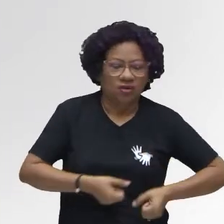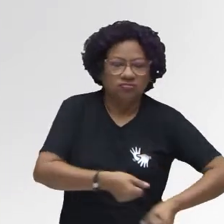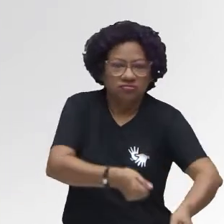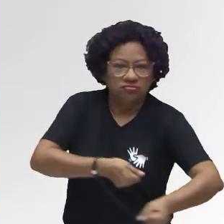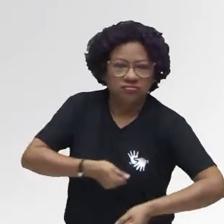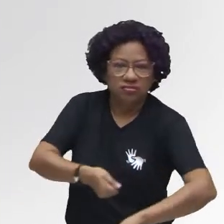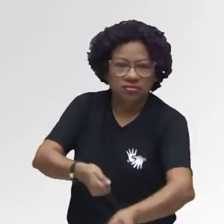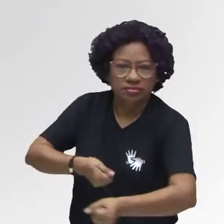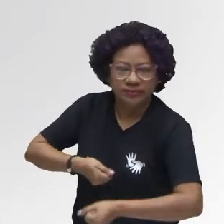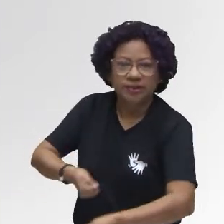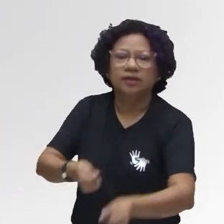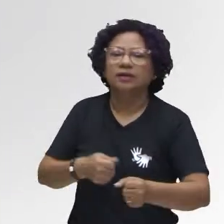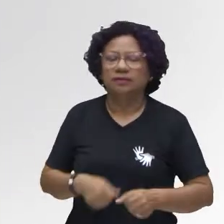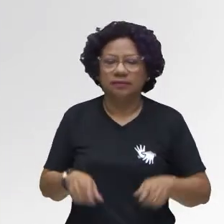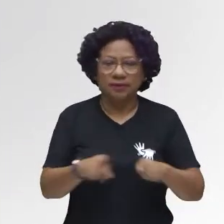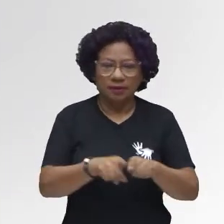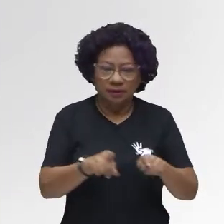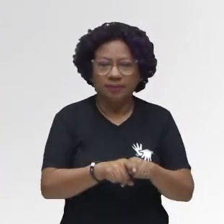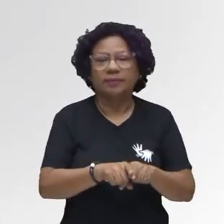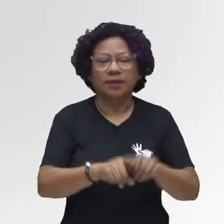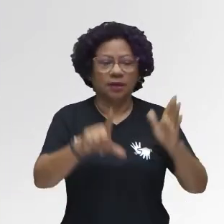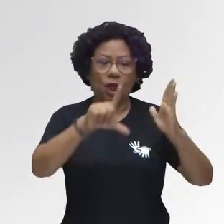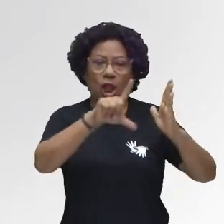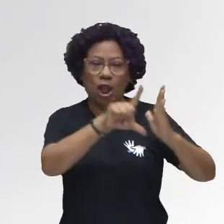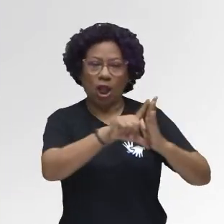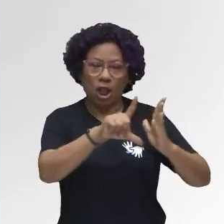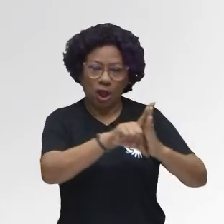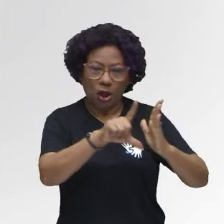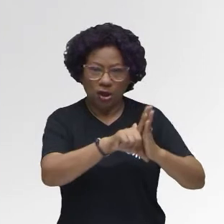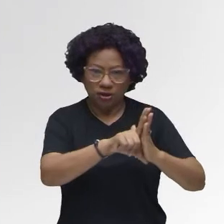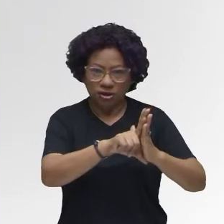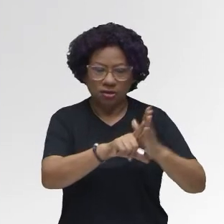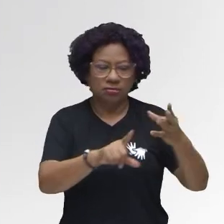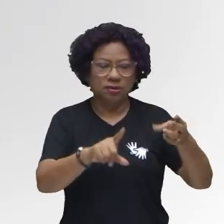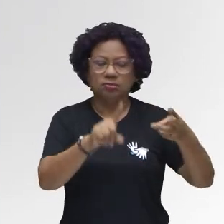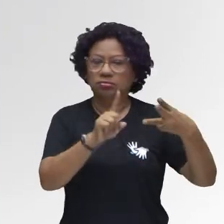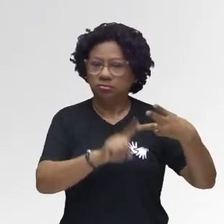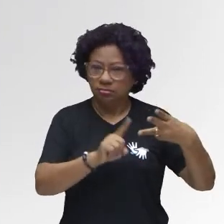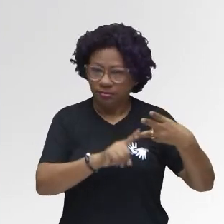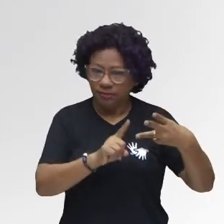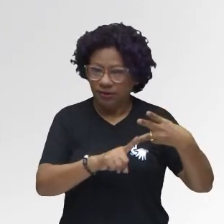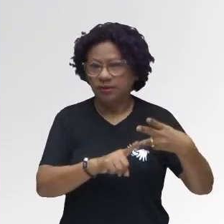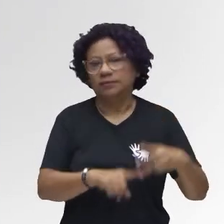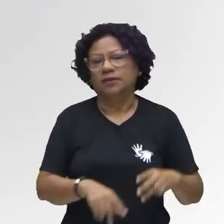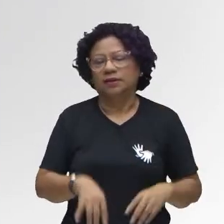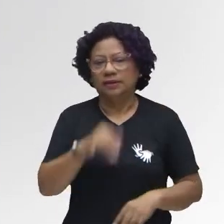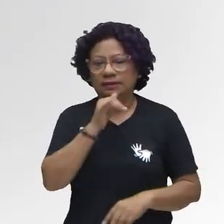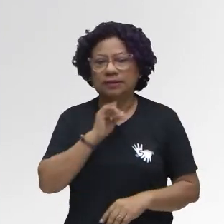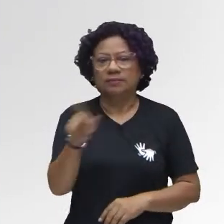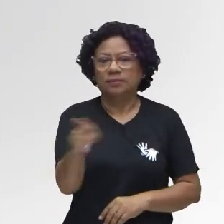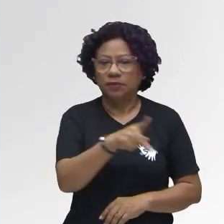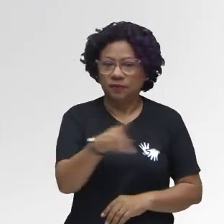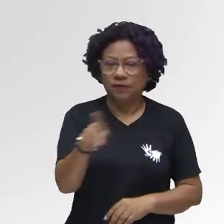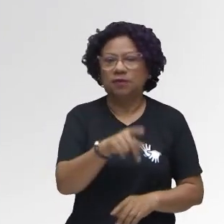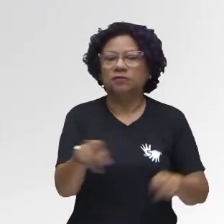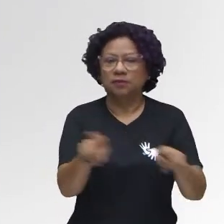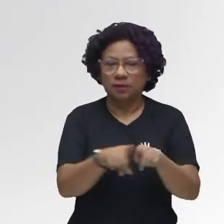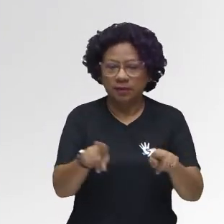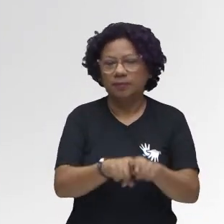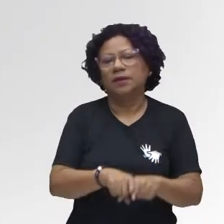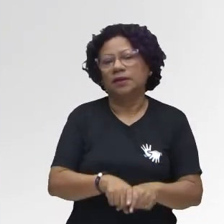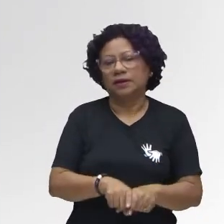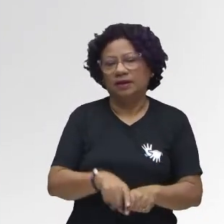loja, do sapato, está dentro do setor terciário também, assim como eu e o professor que o acompanha aí está dentro